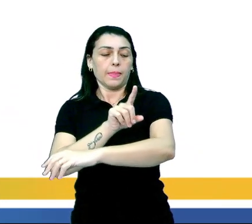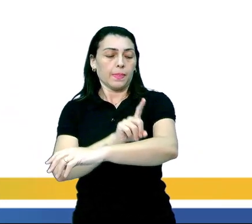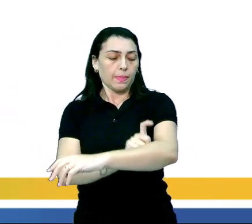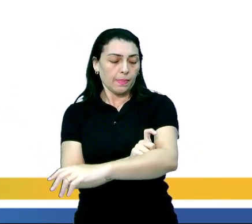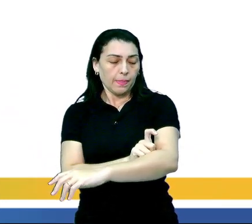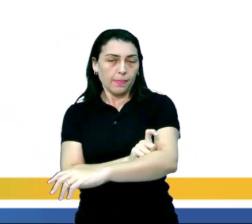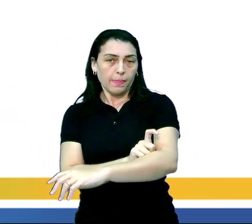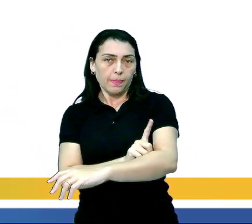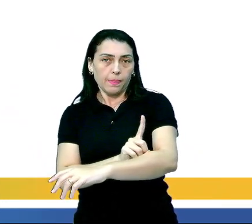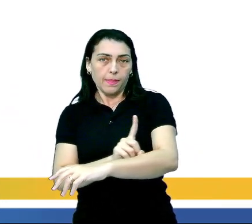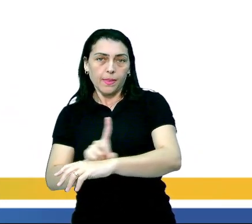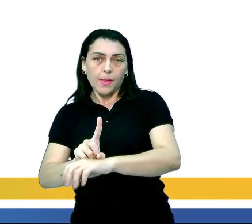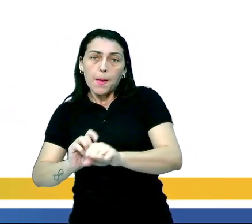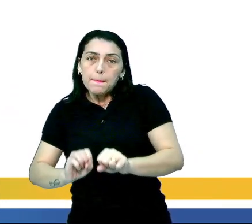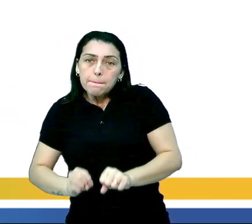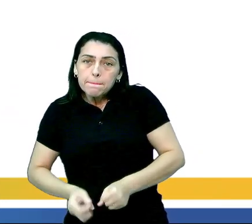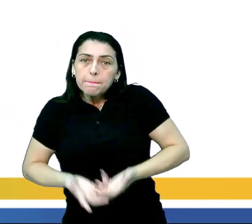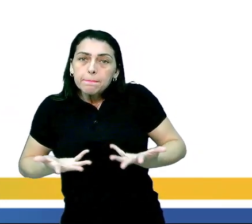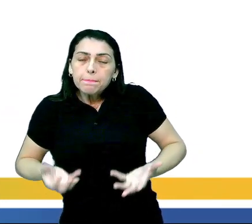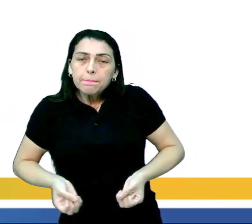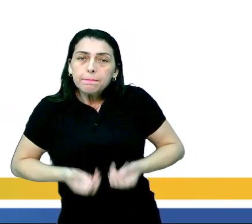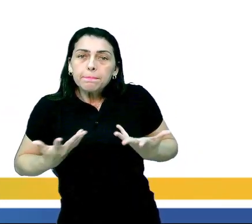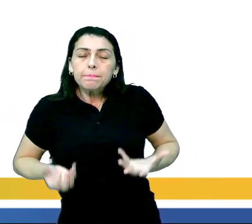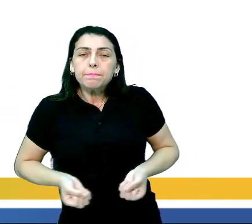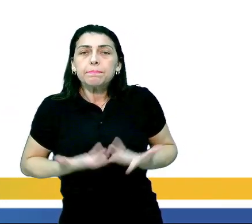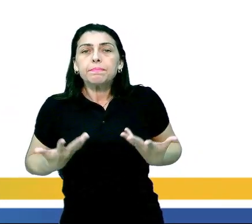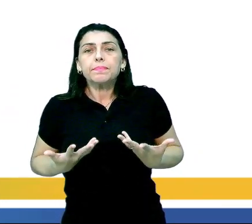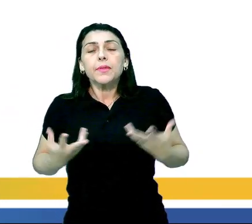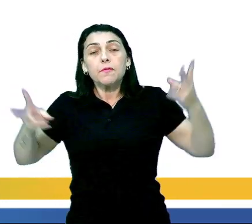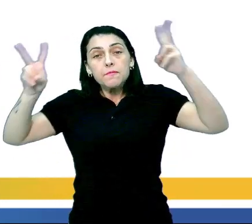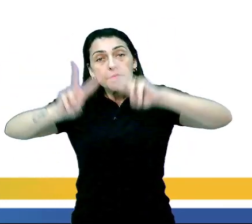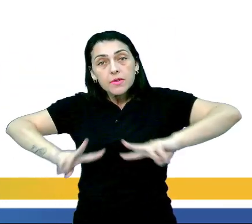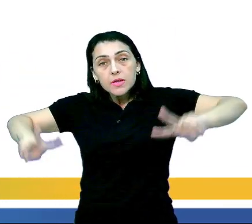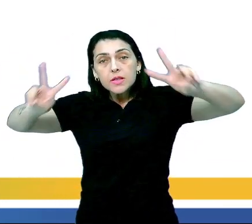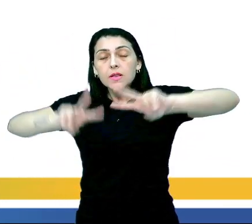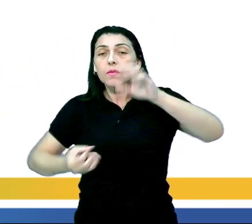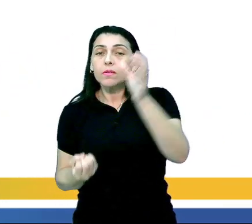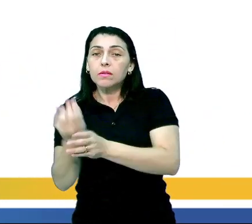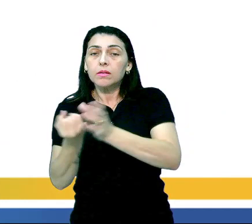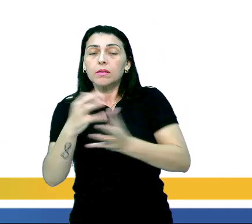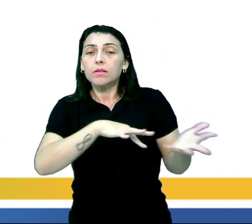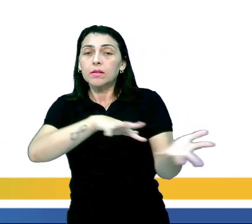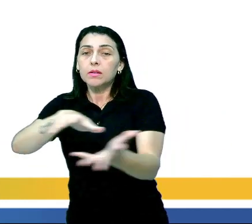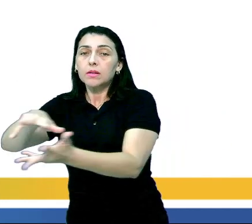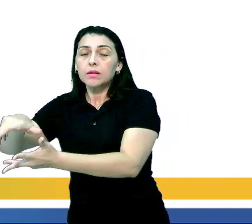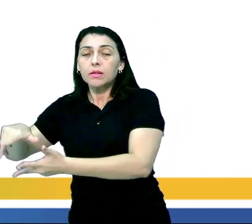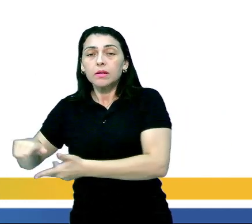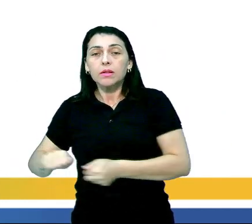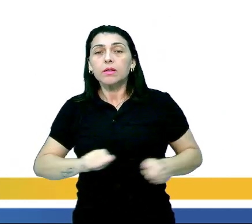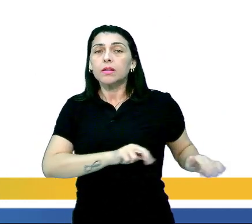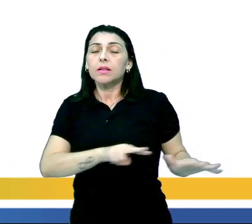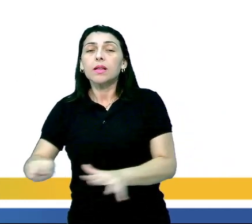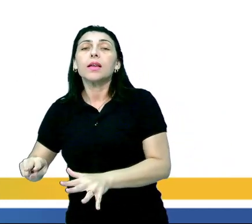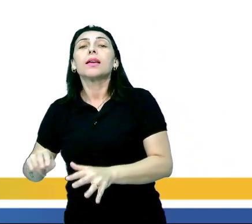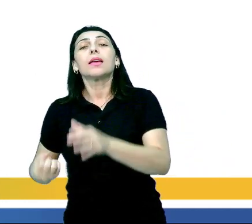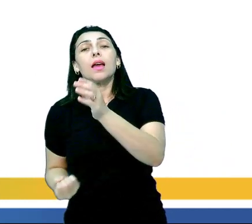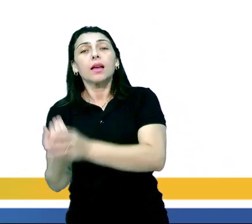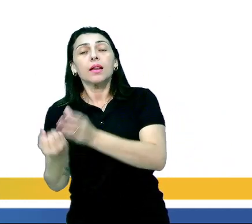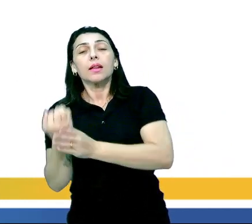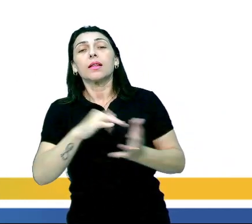evolução é a manifestação visível da criação e a criação é a